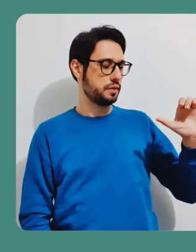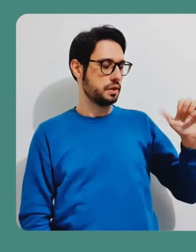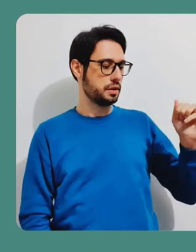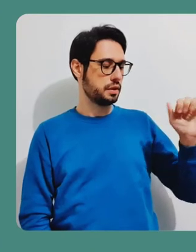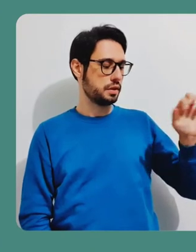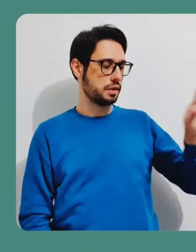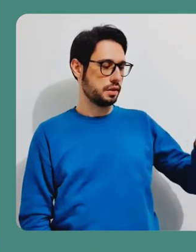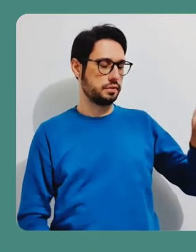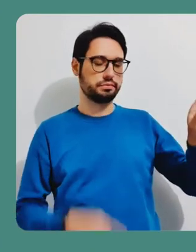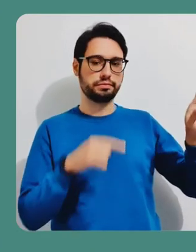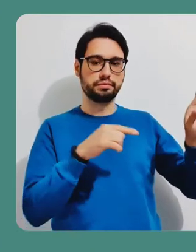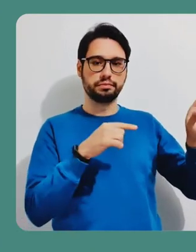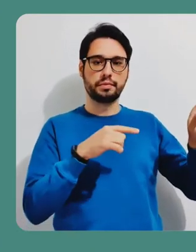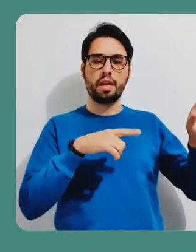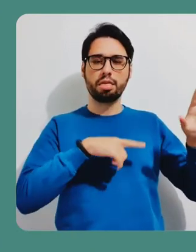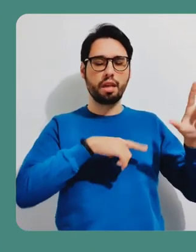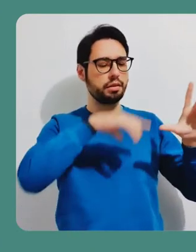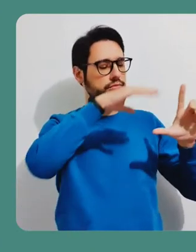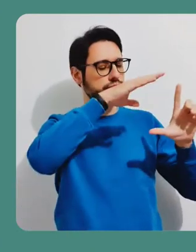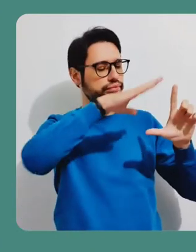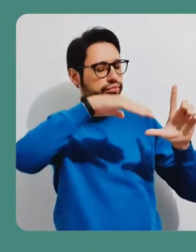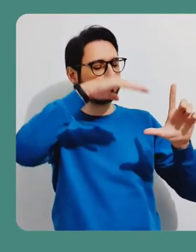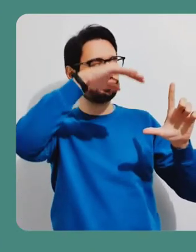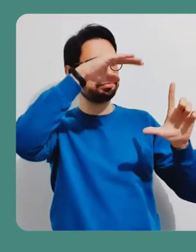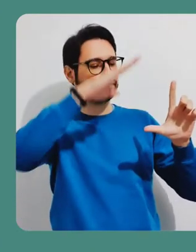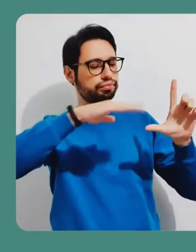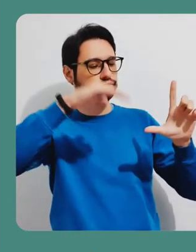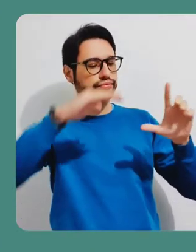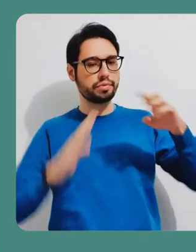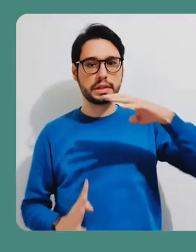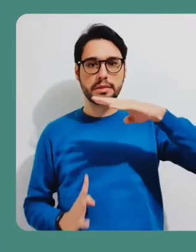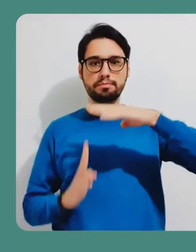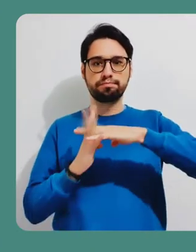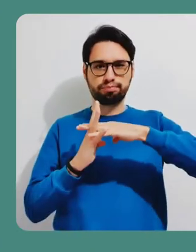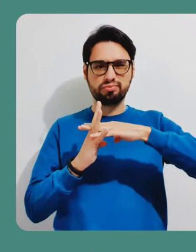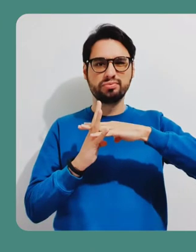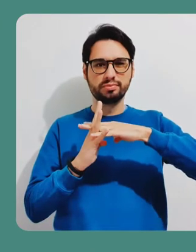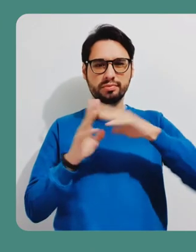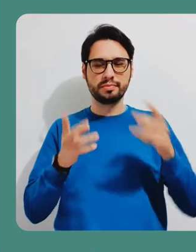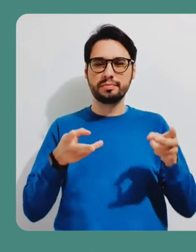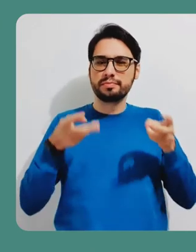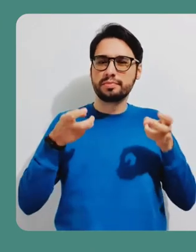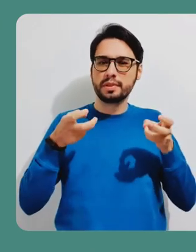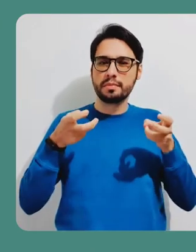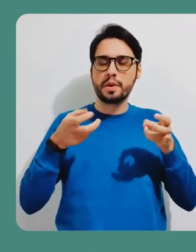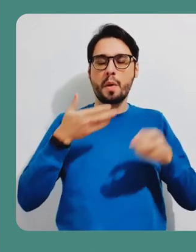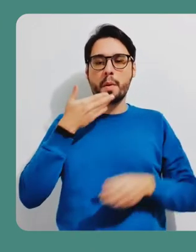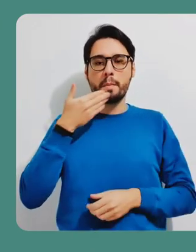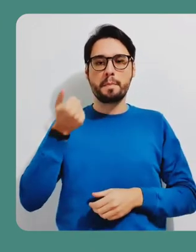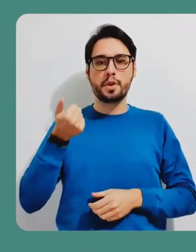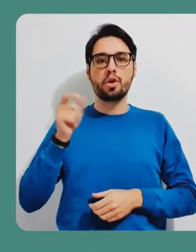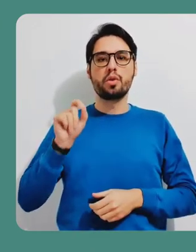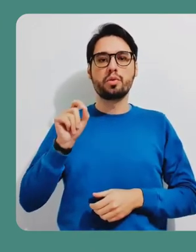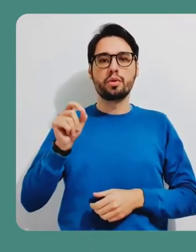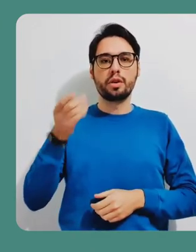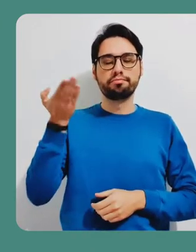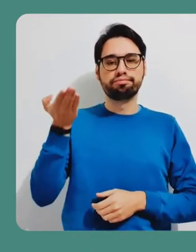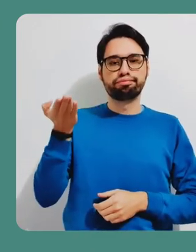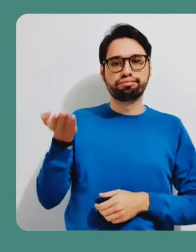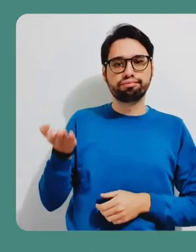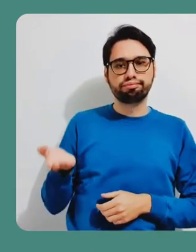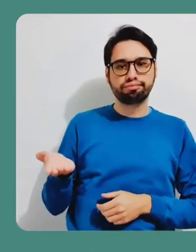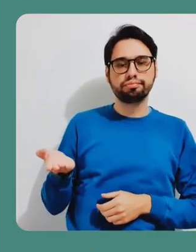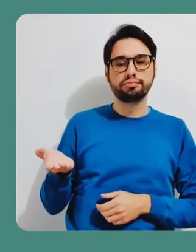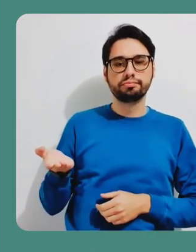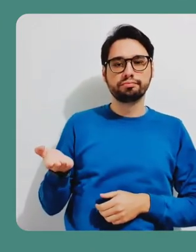dessa vez a gente não vai aumentar o volume como a gente percebeu que existe um picos de volumes muito